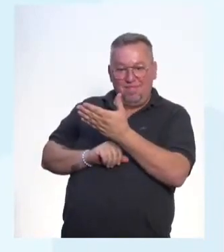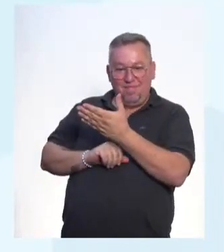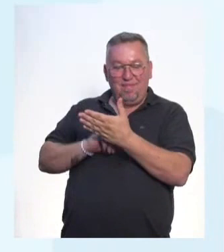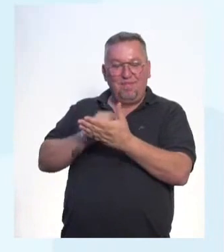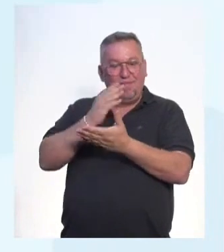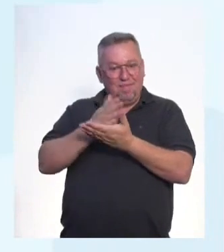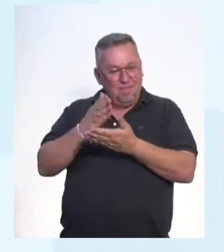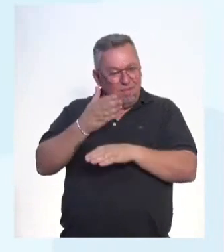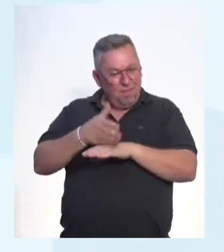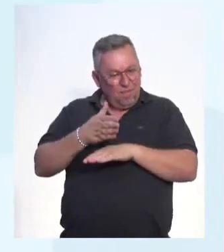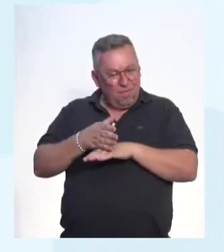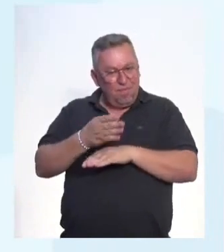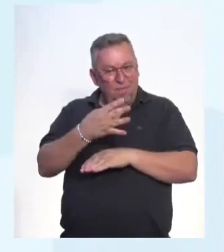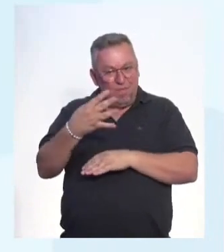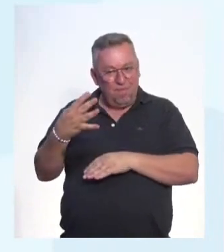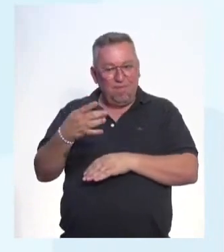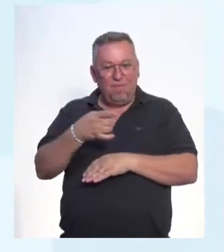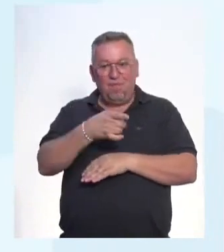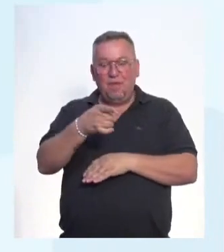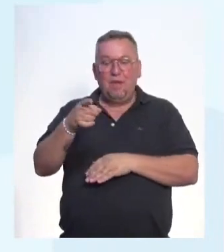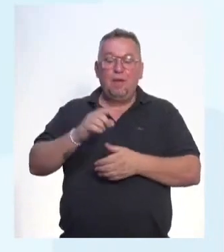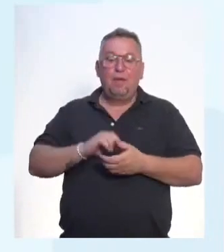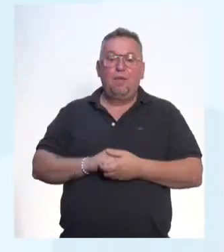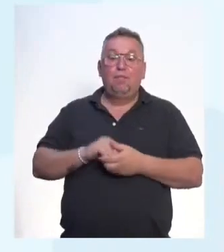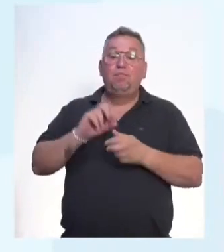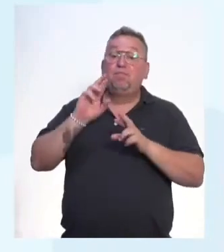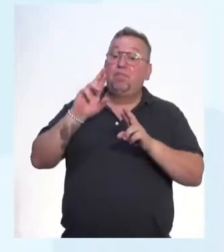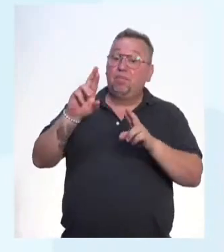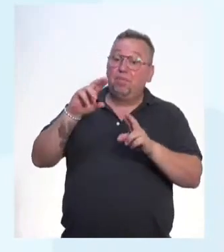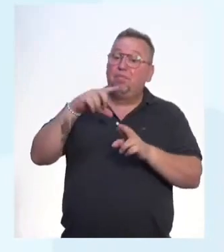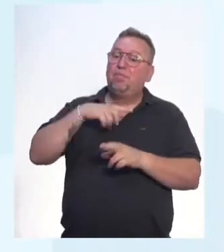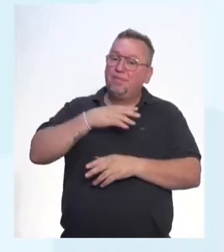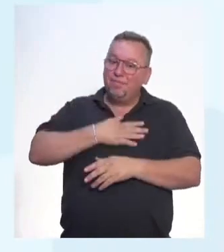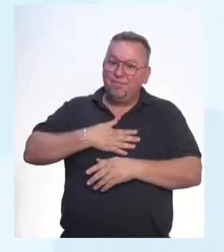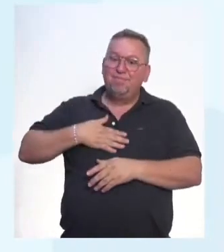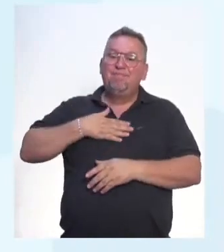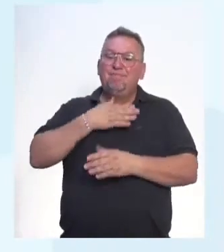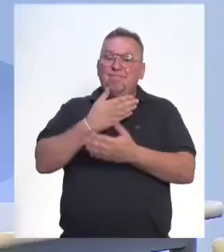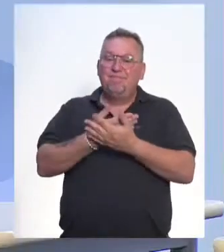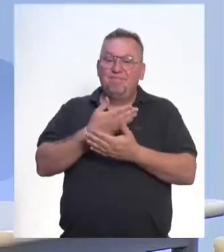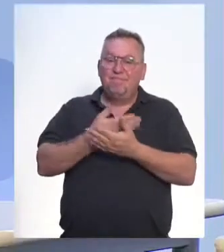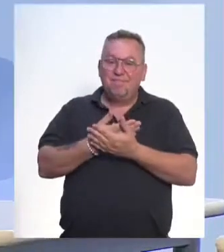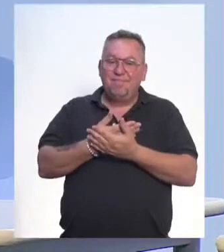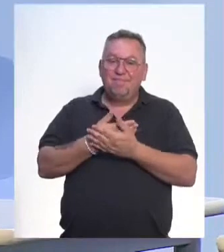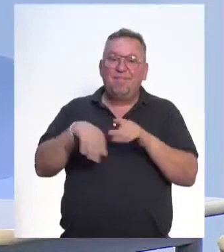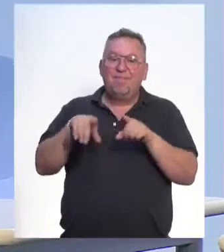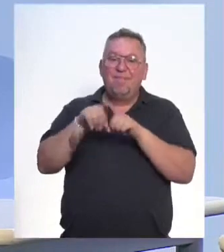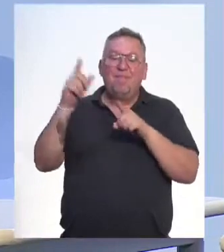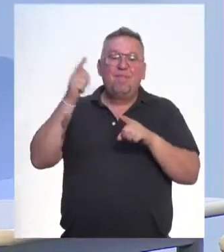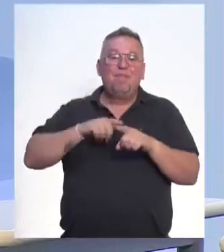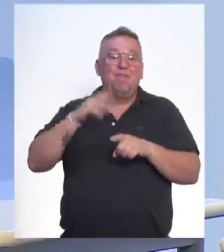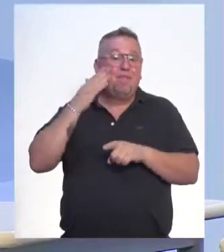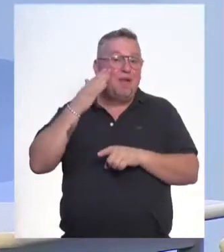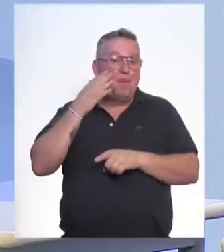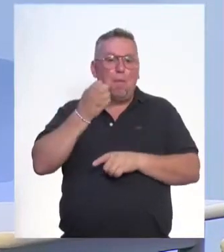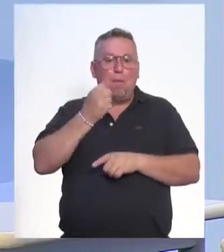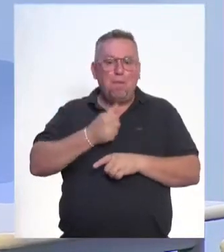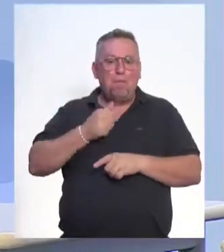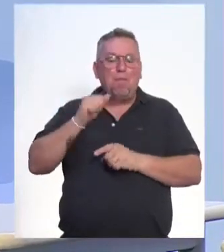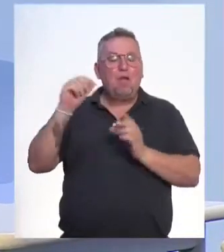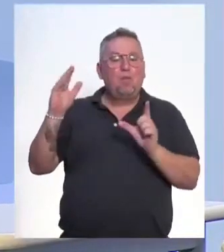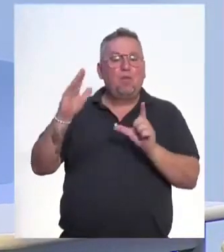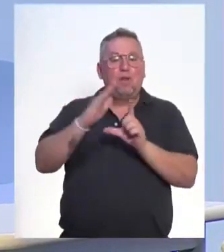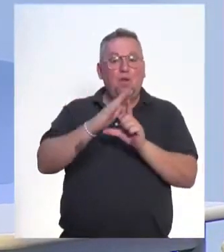atividade 4 para vocês. Espero que vocês tenham gostado da aula e entendido bastante sobre o Teorema